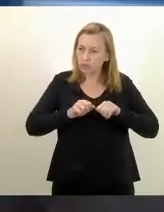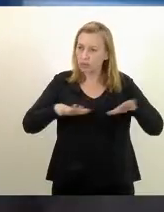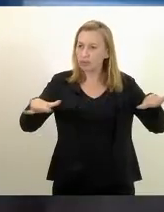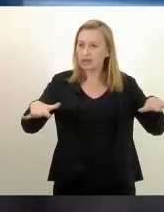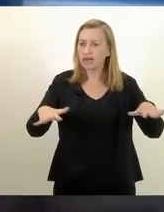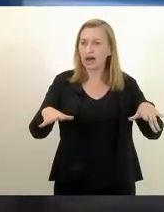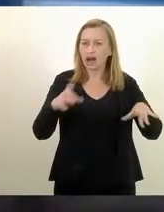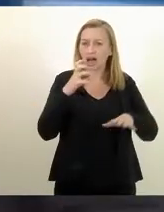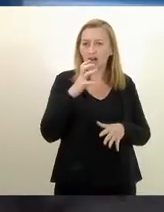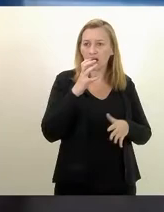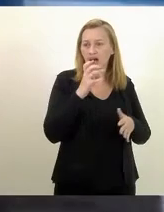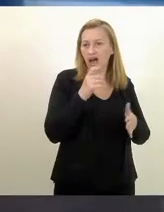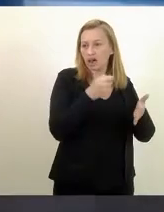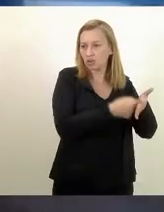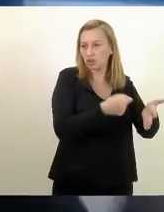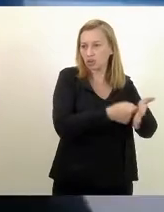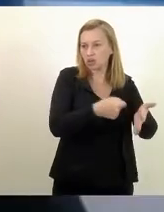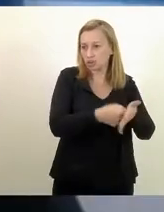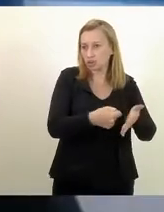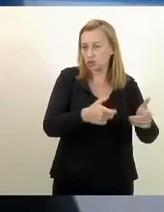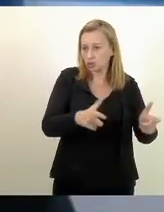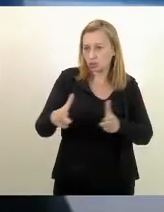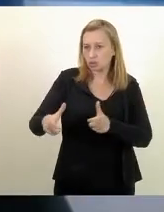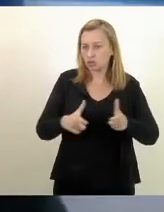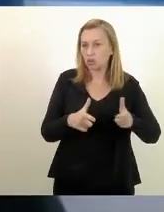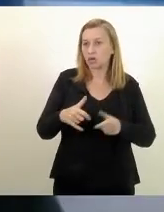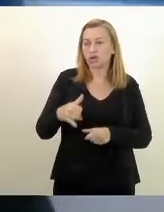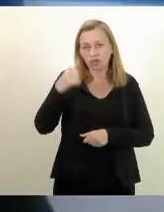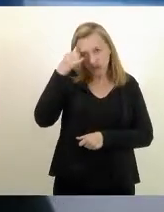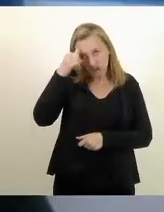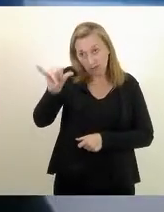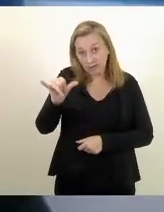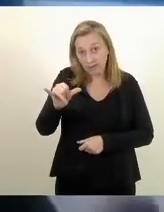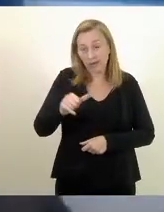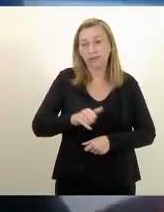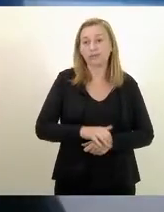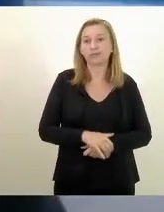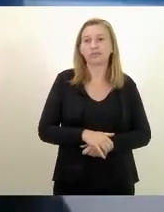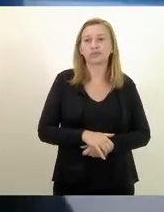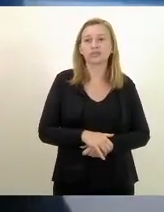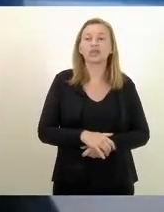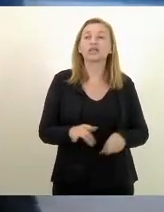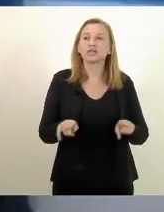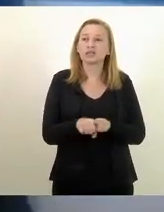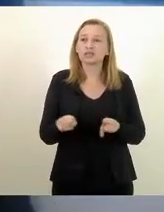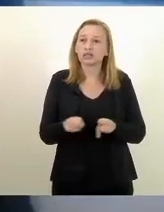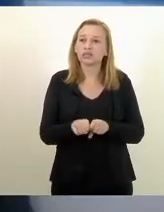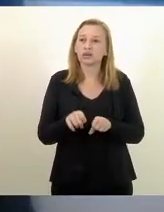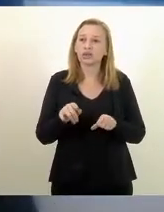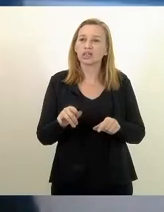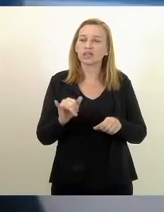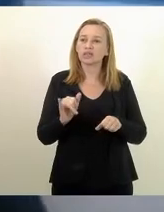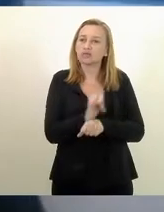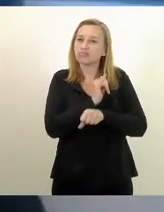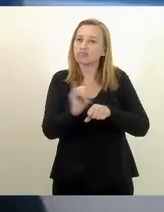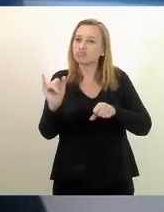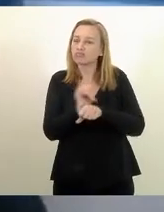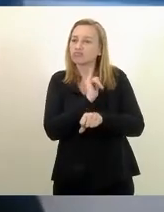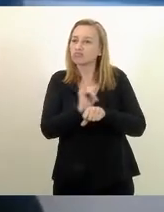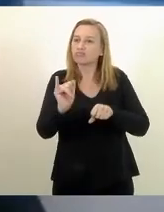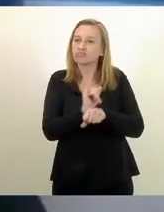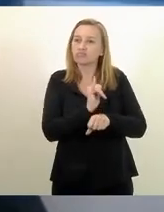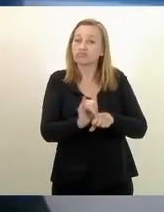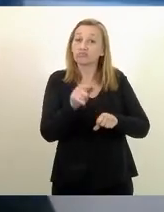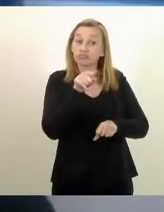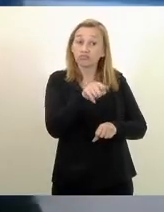denúncia ampliar os mecanismos de prevenção e ampliar as alternativas para essas